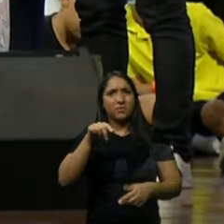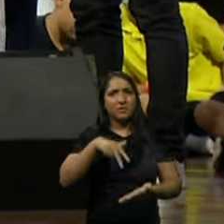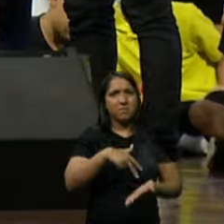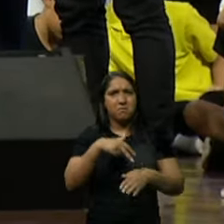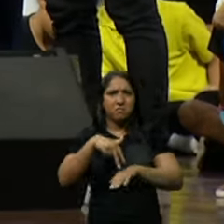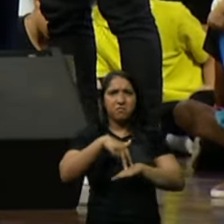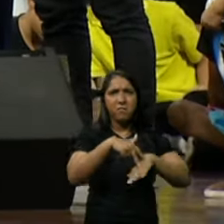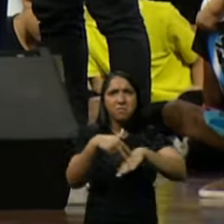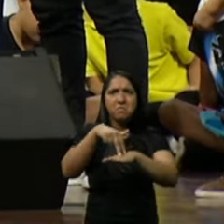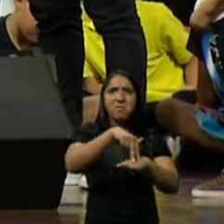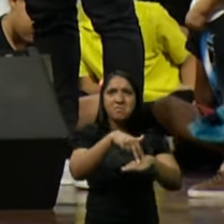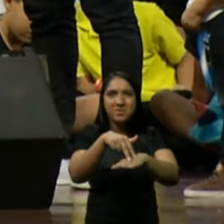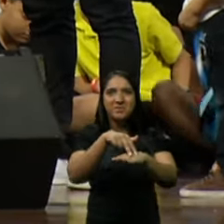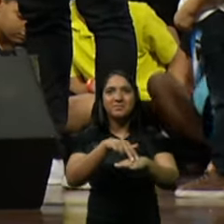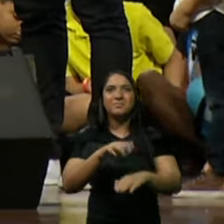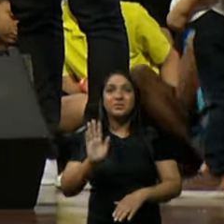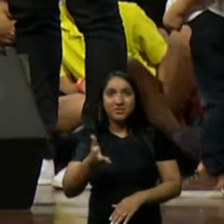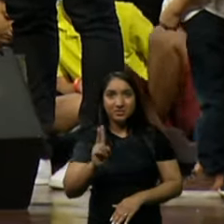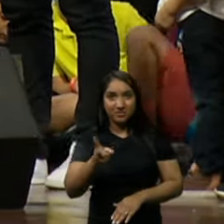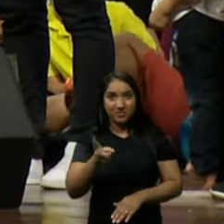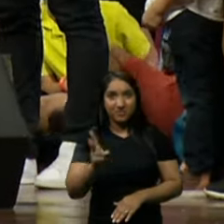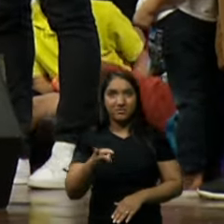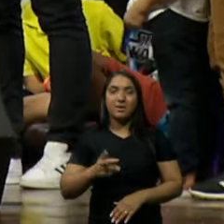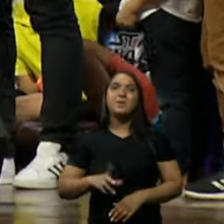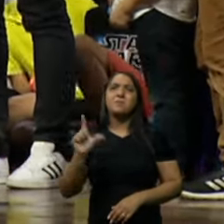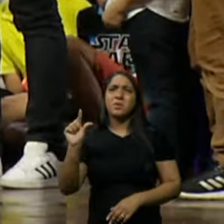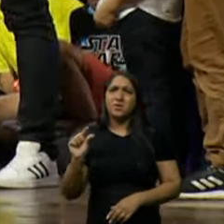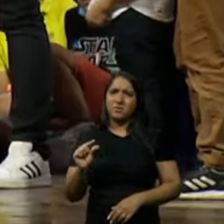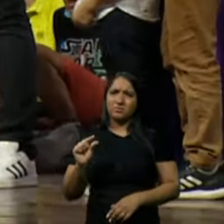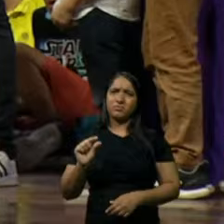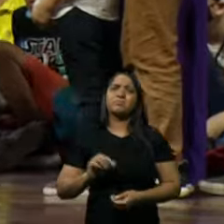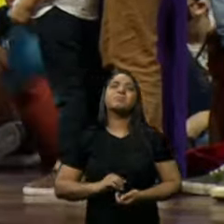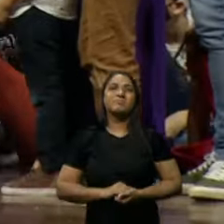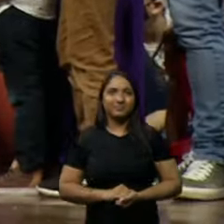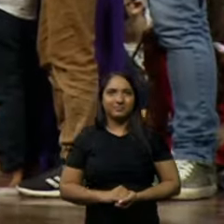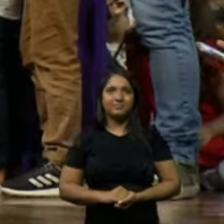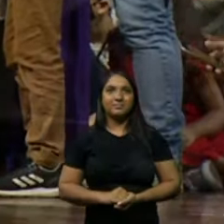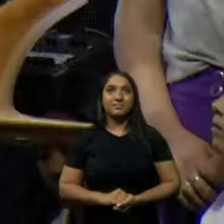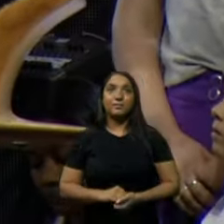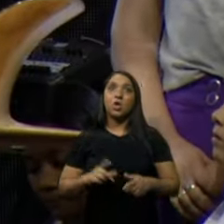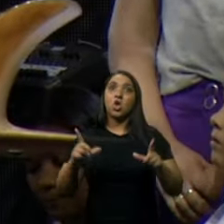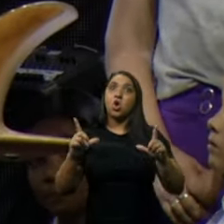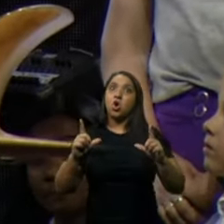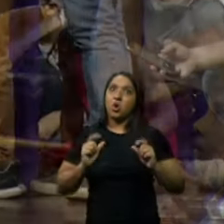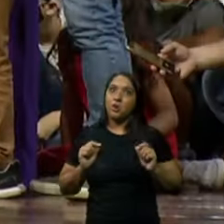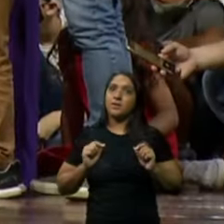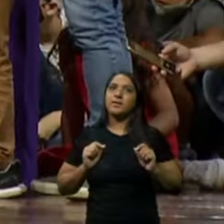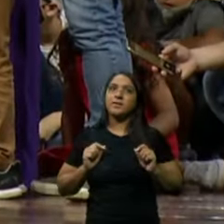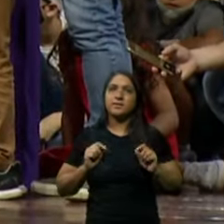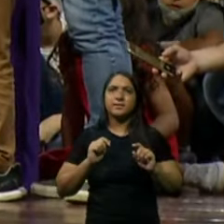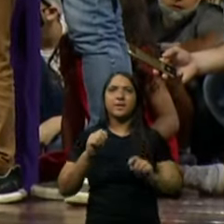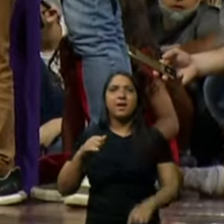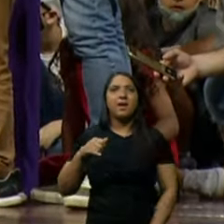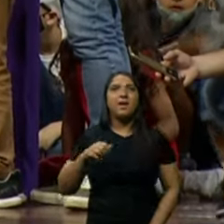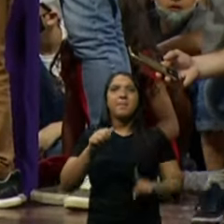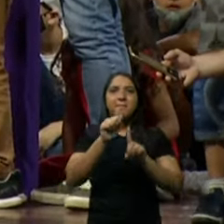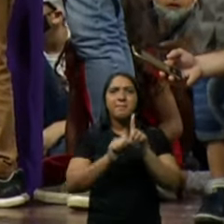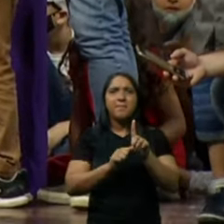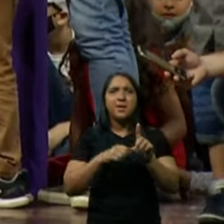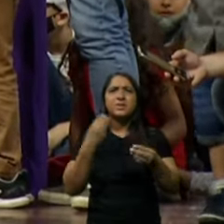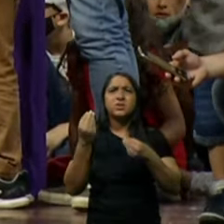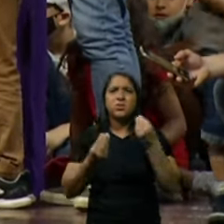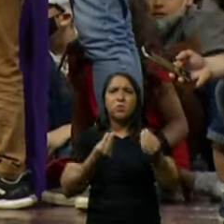onda e agora menos né E aí tudo bem meu Deus quantos meses ela tá 4